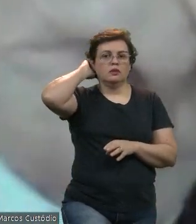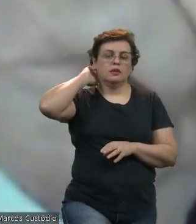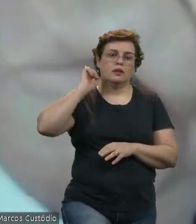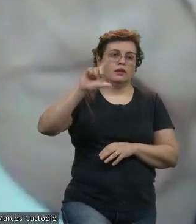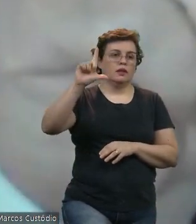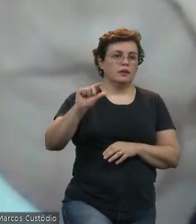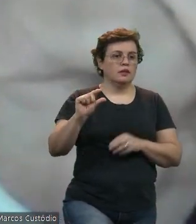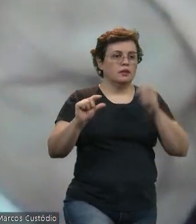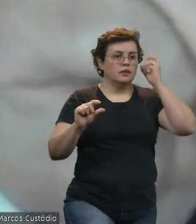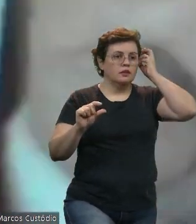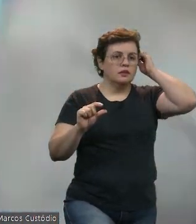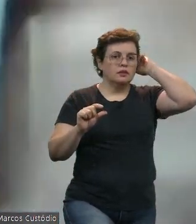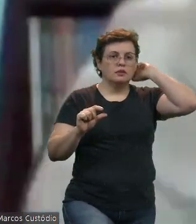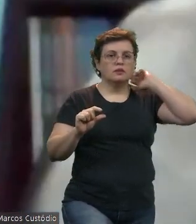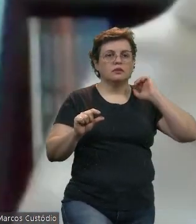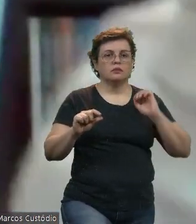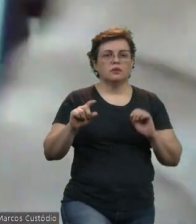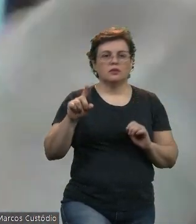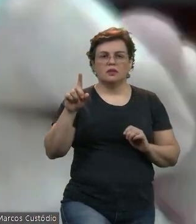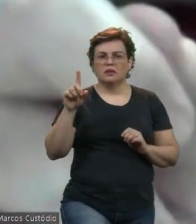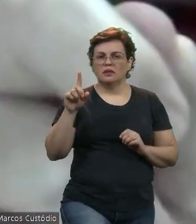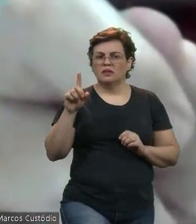Reduzimos,